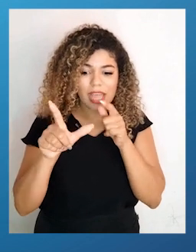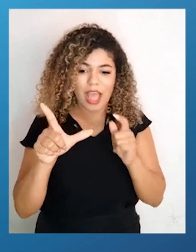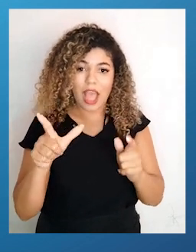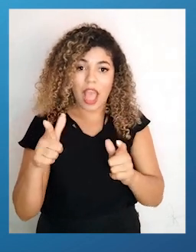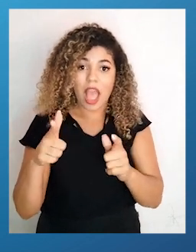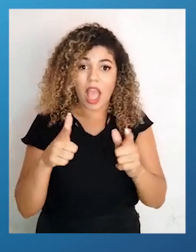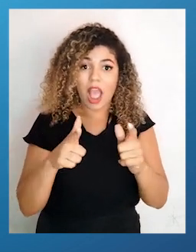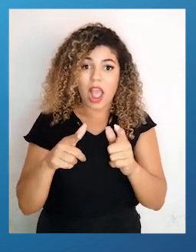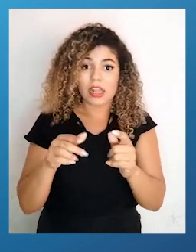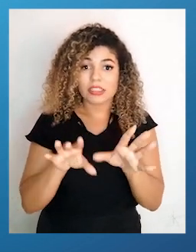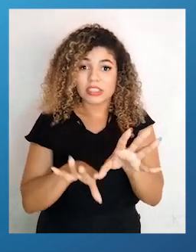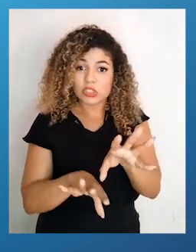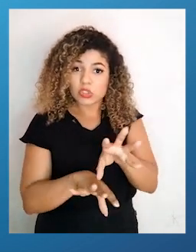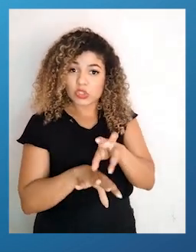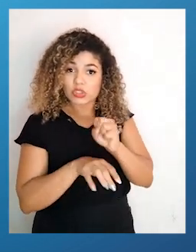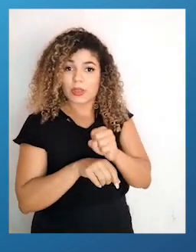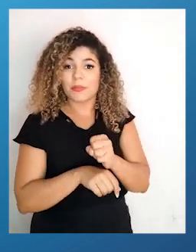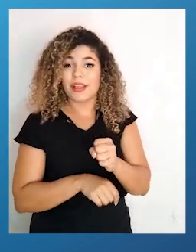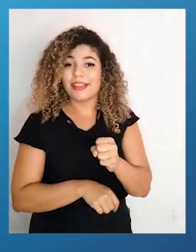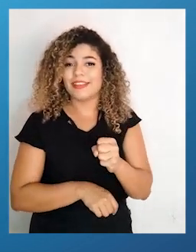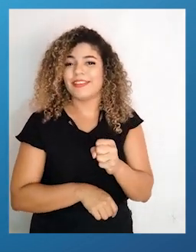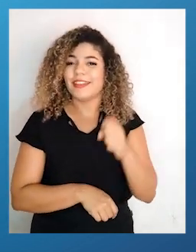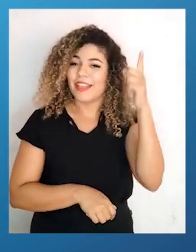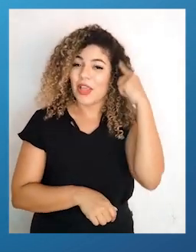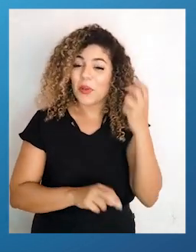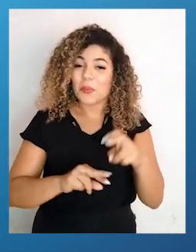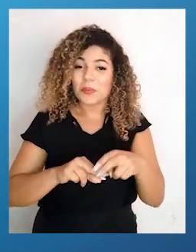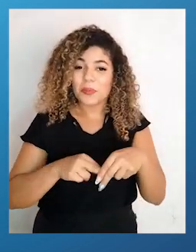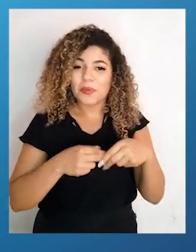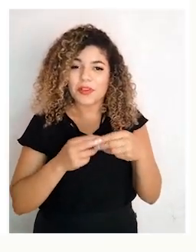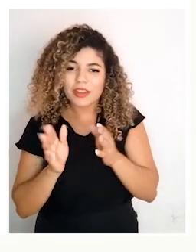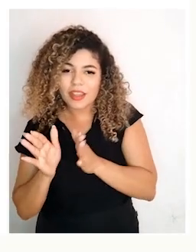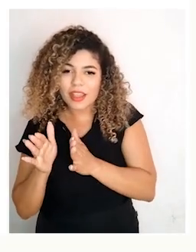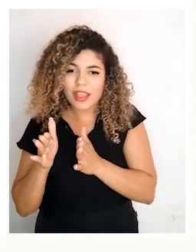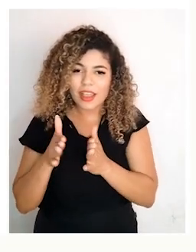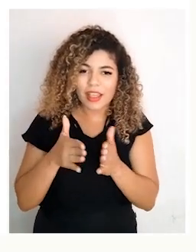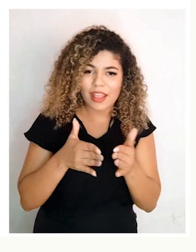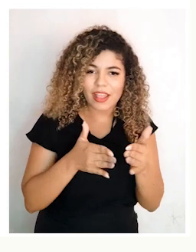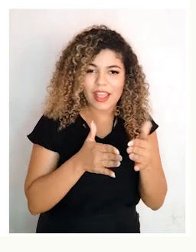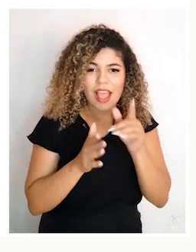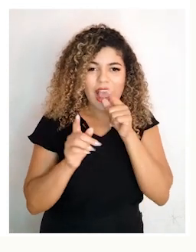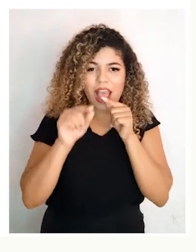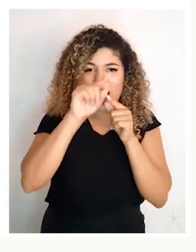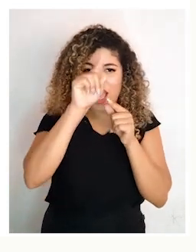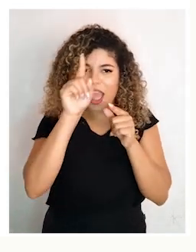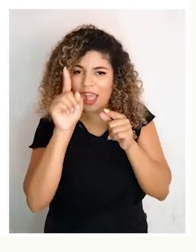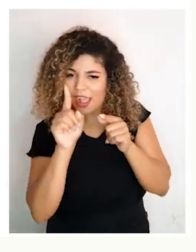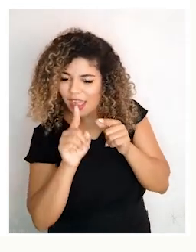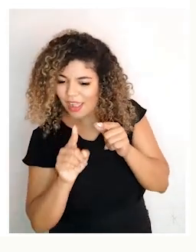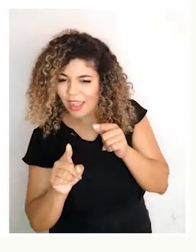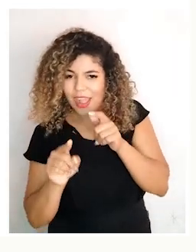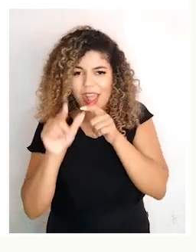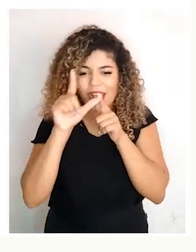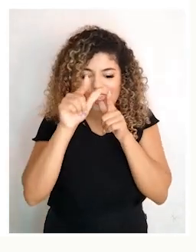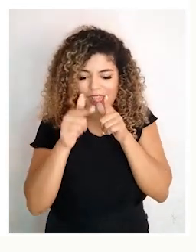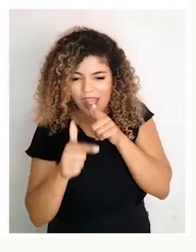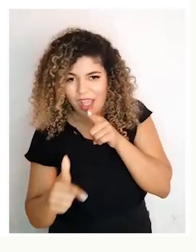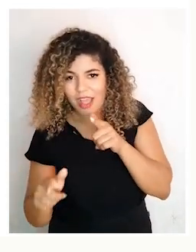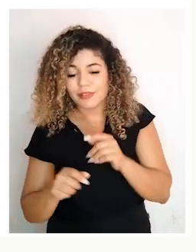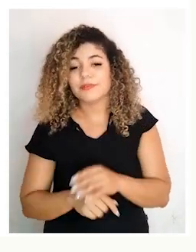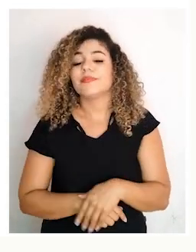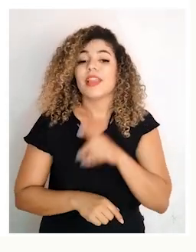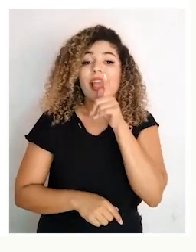o líquido são atraídas pelo pente, o que causa um leve desvio do fio da água em direção ao pente. Aqui nós temos